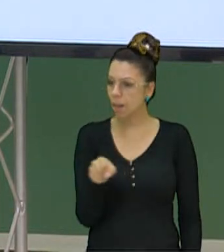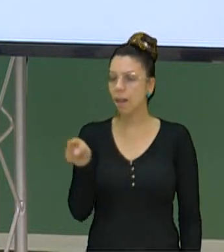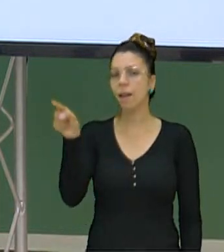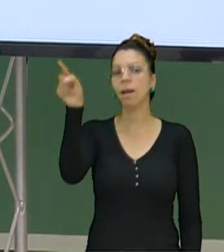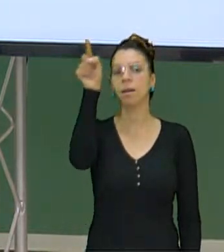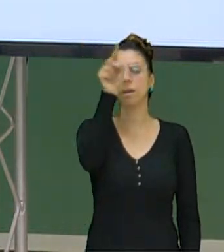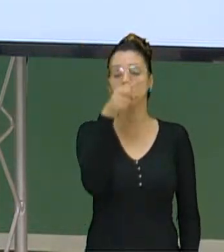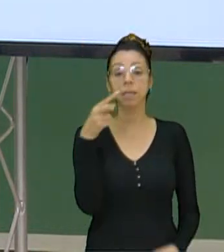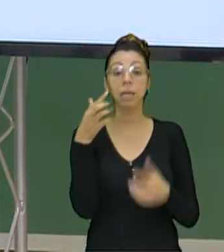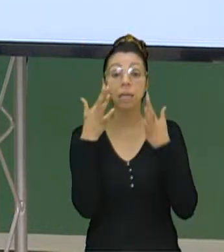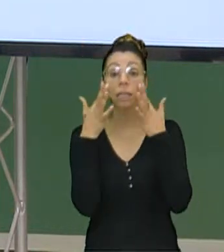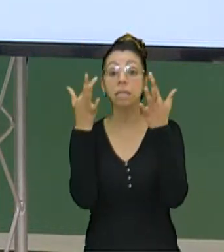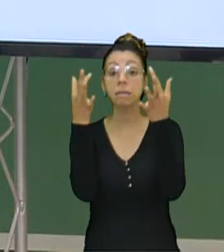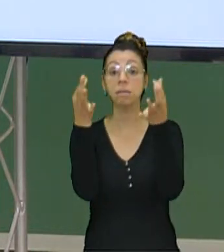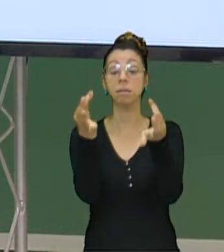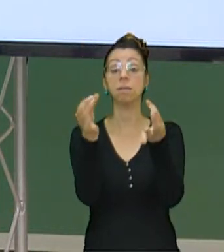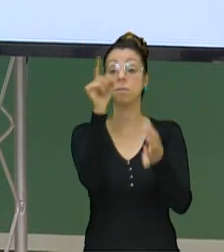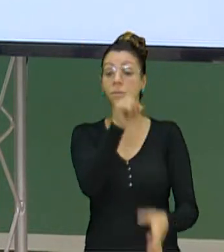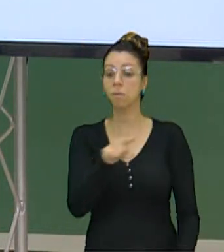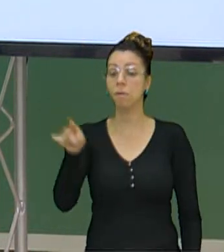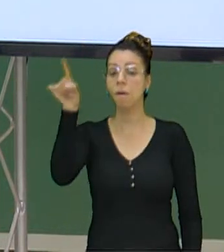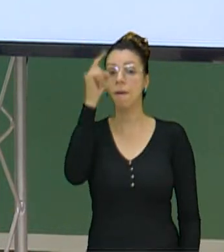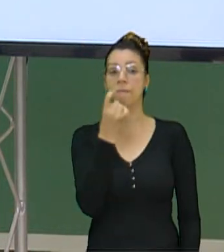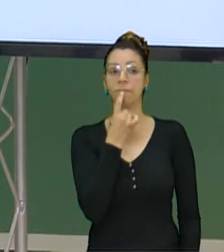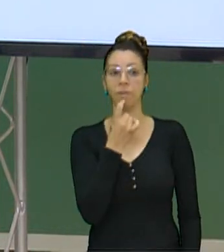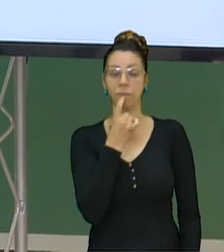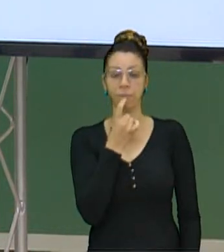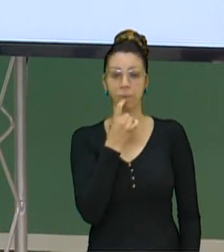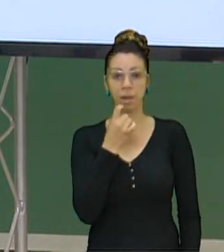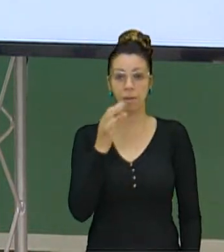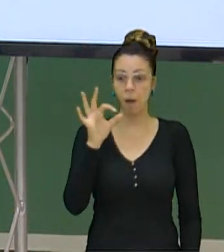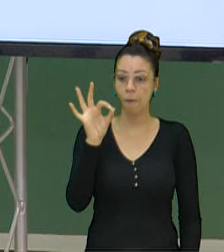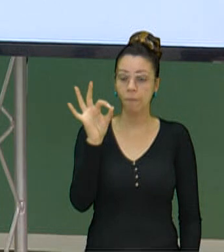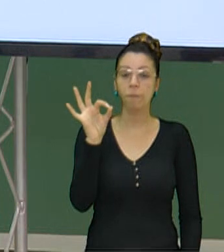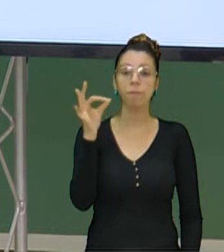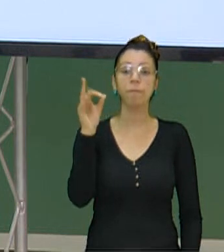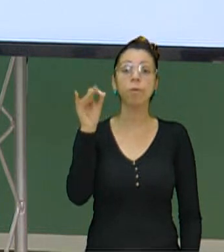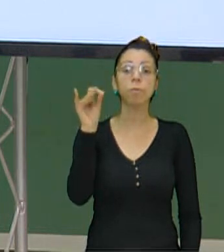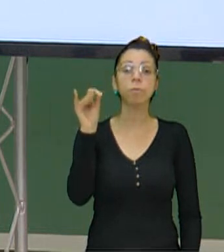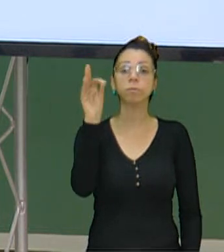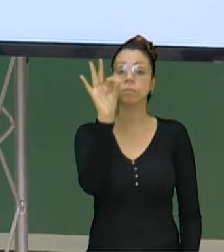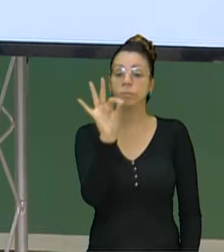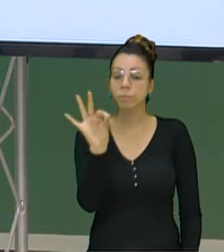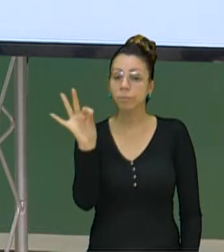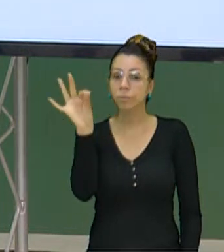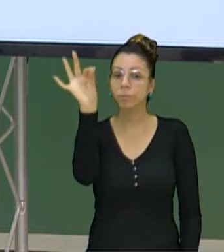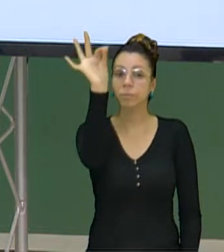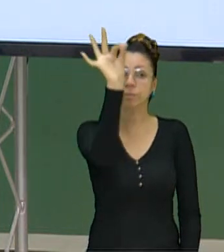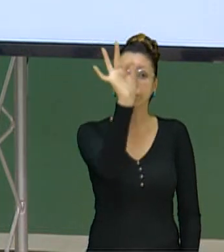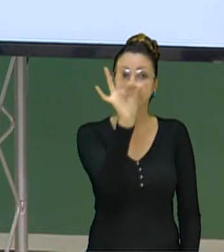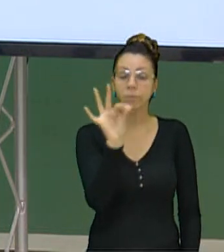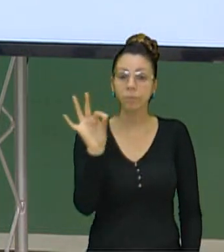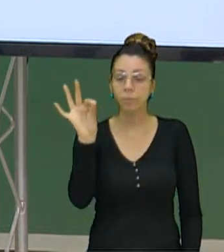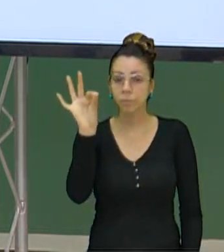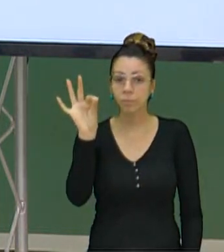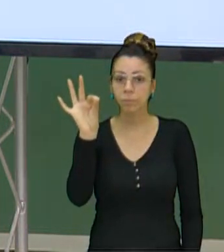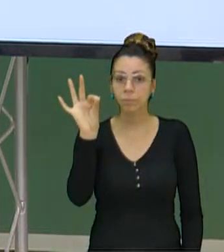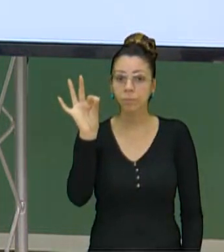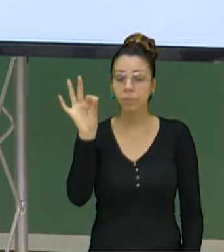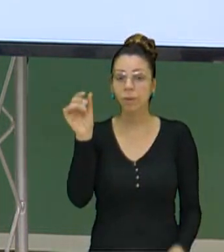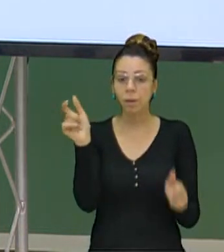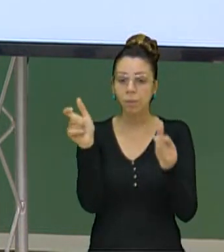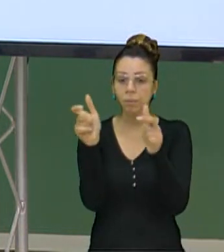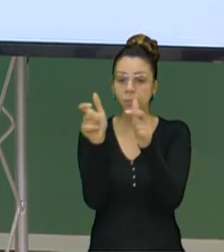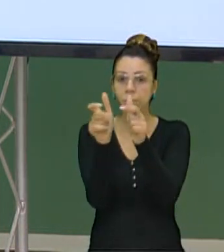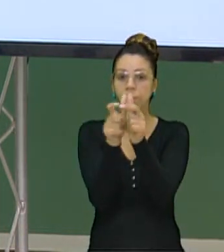pouquinho de atenção. Vejam que a trajetória da muriçoca da vovó Jorcleide, ela está diminuindo o seu raio,